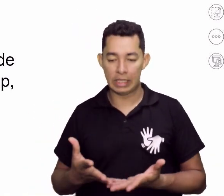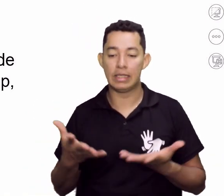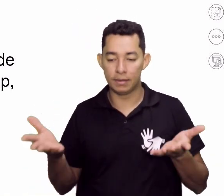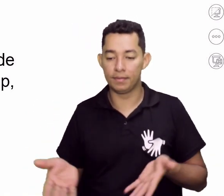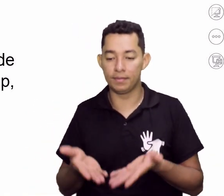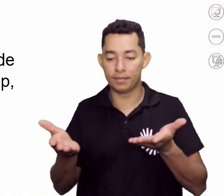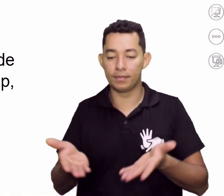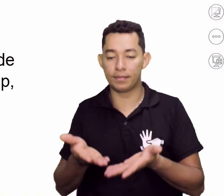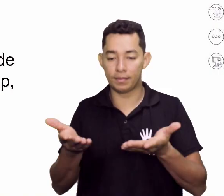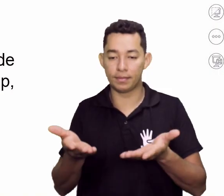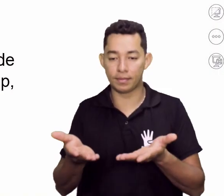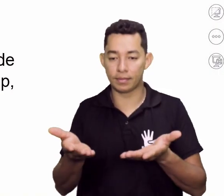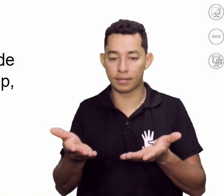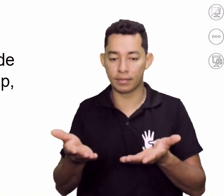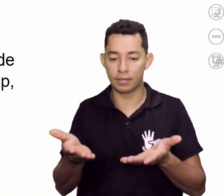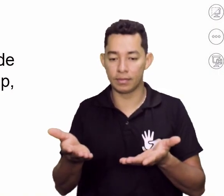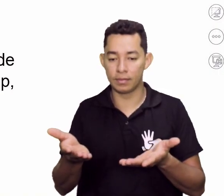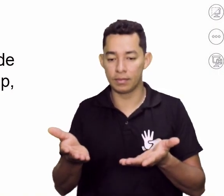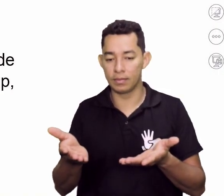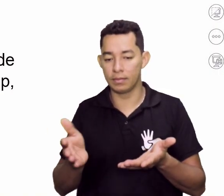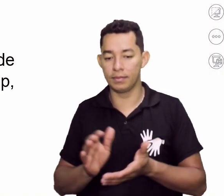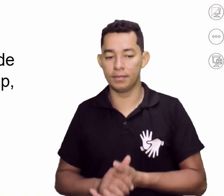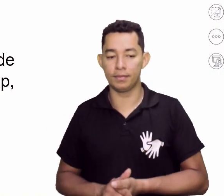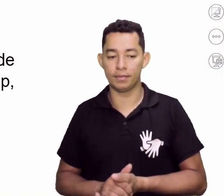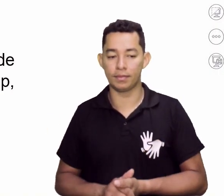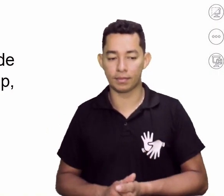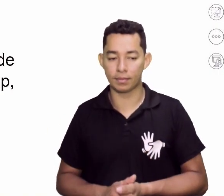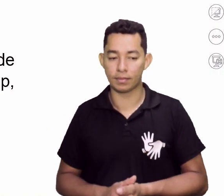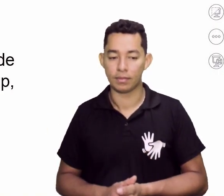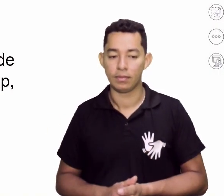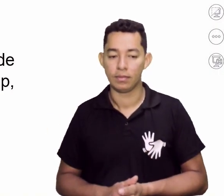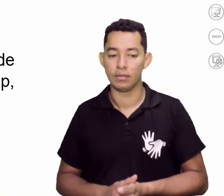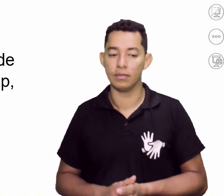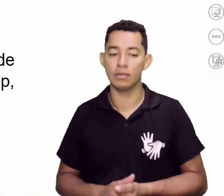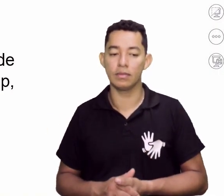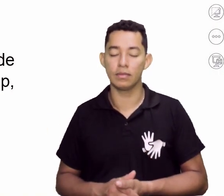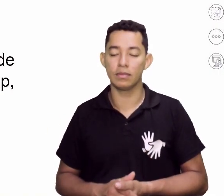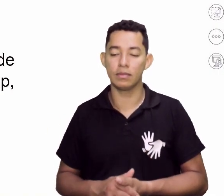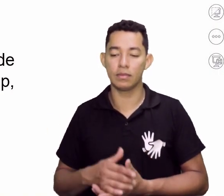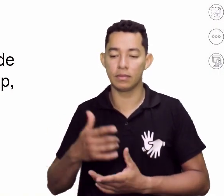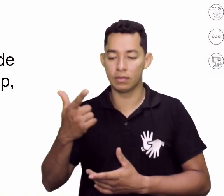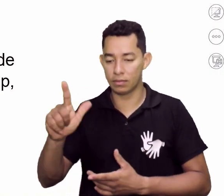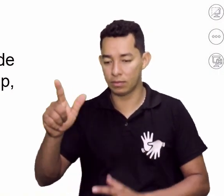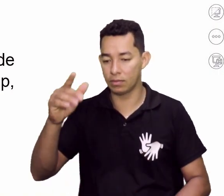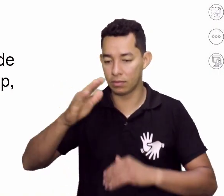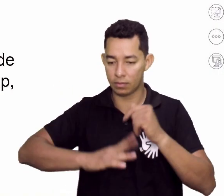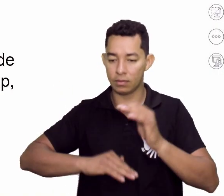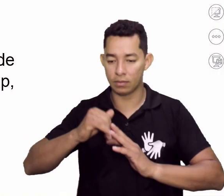o Alexander Calder, né, com suas 4 pétalas.